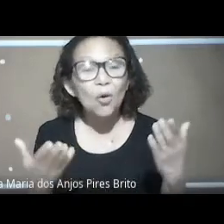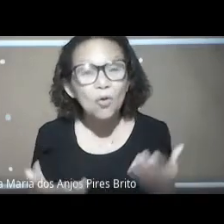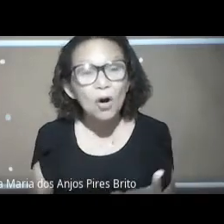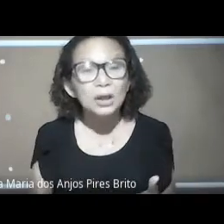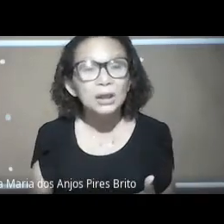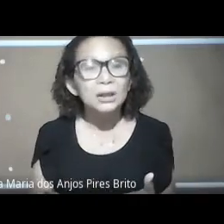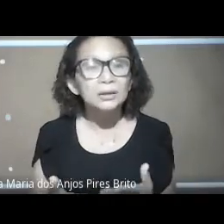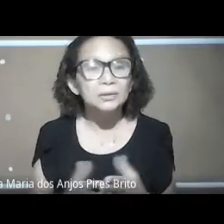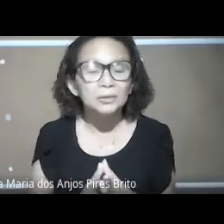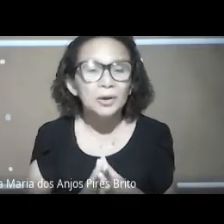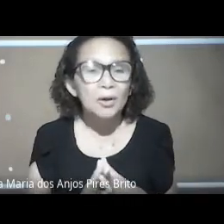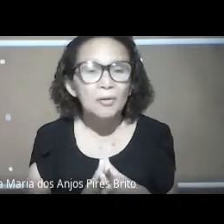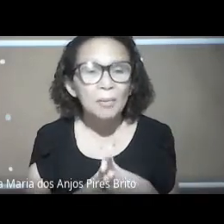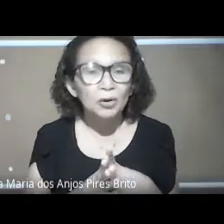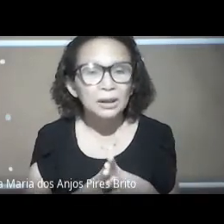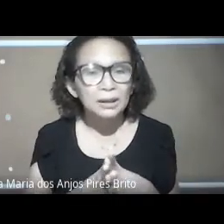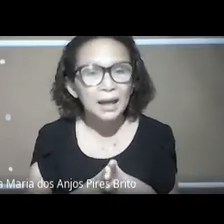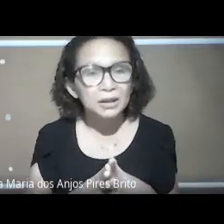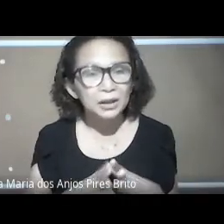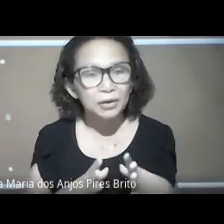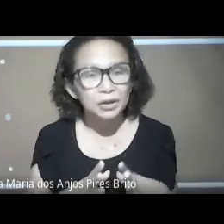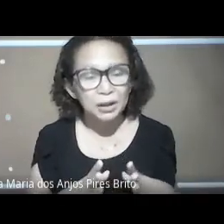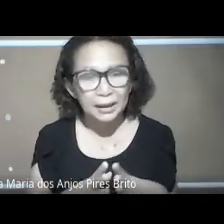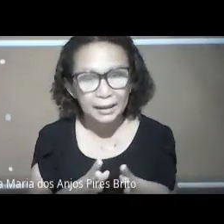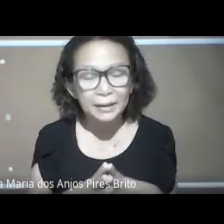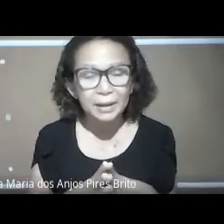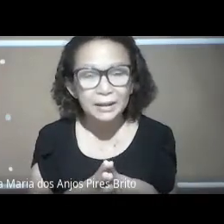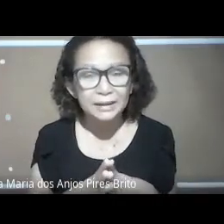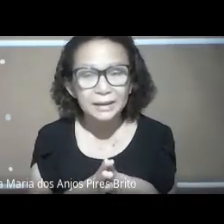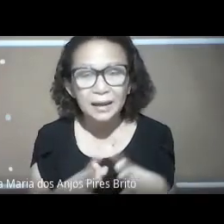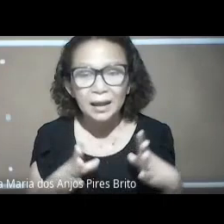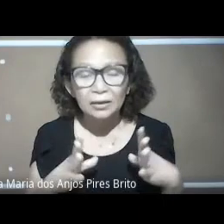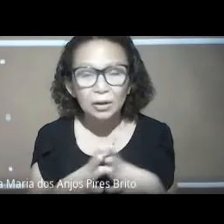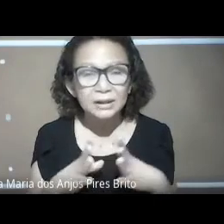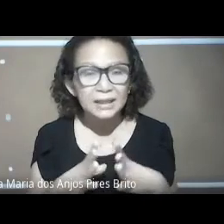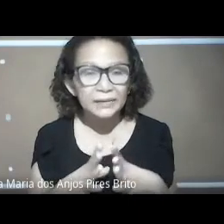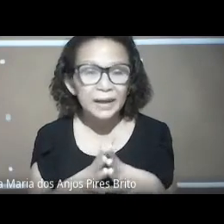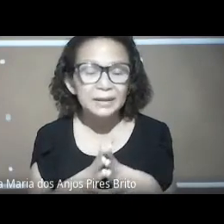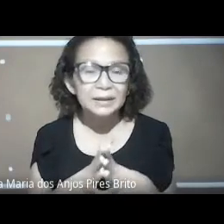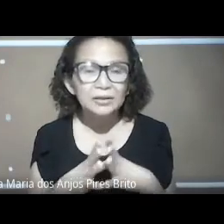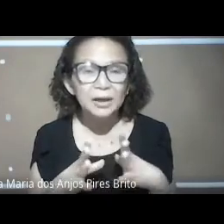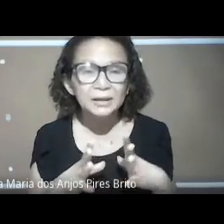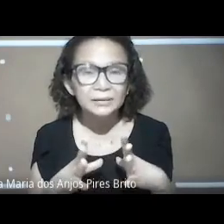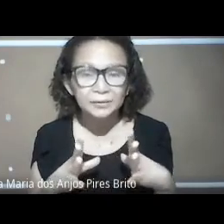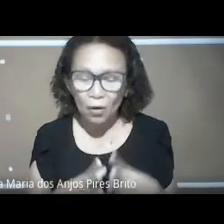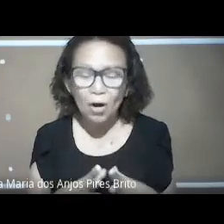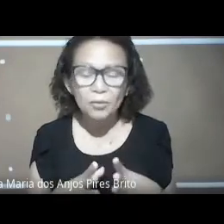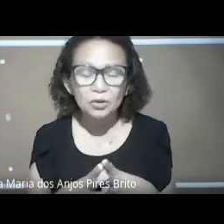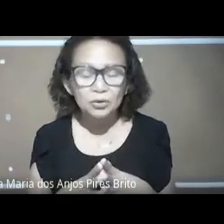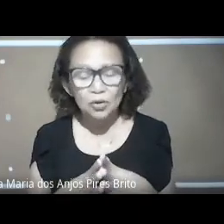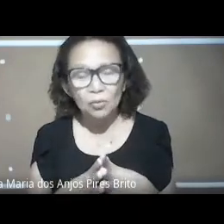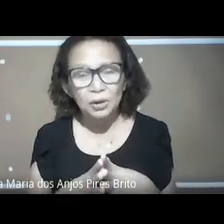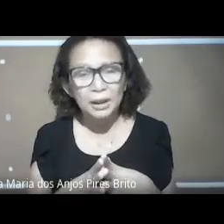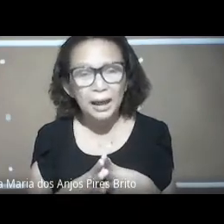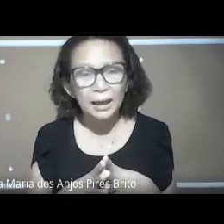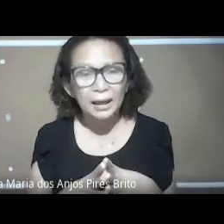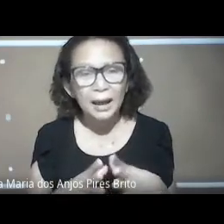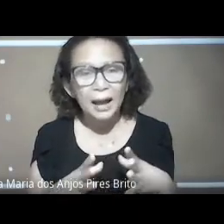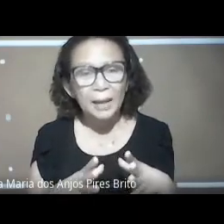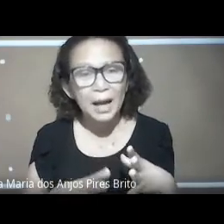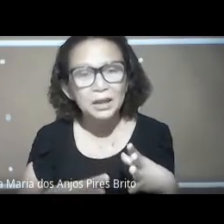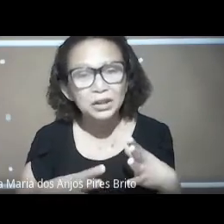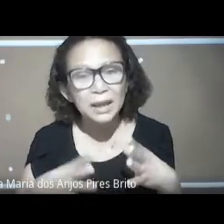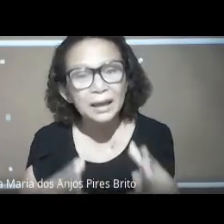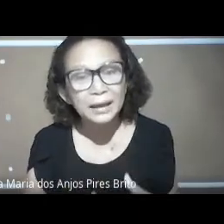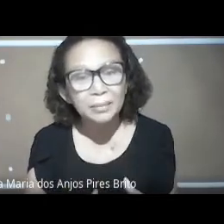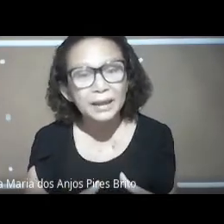coincidindo ou concordando com a modalidade linguística da Libras, todas as vezes que nós formos nos comunicar